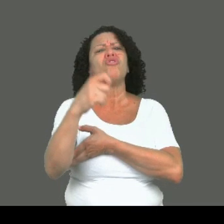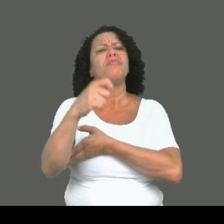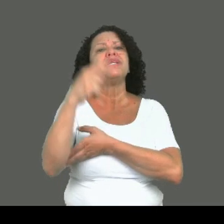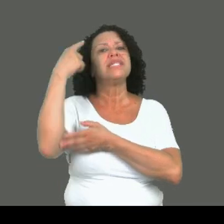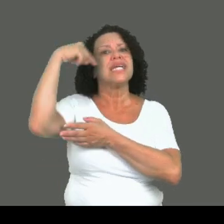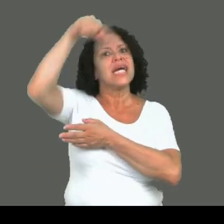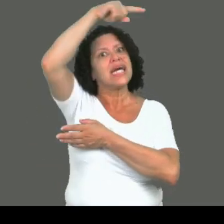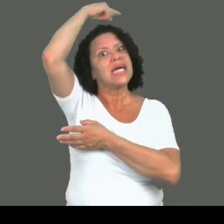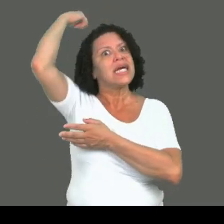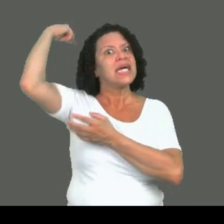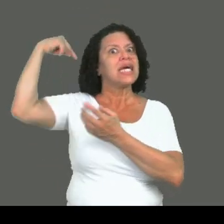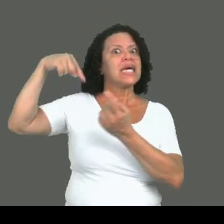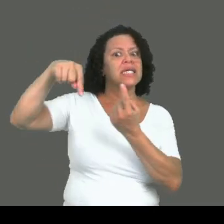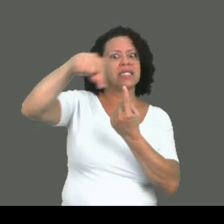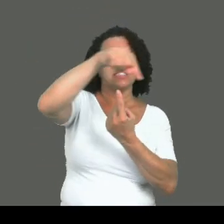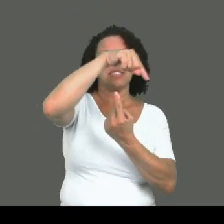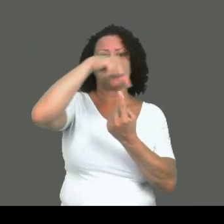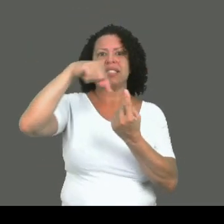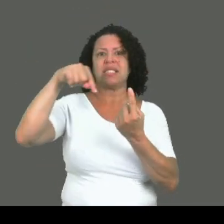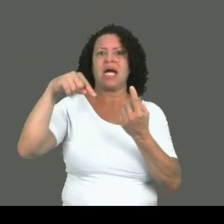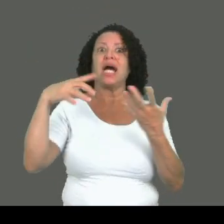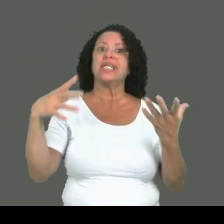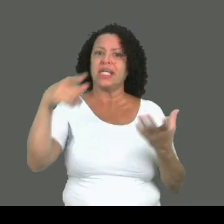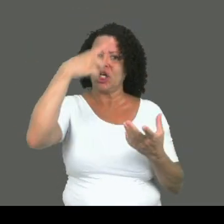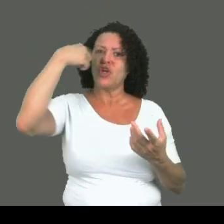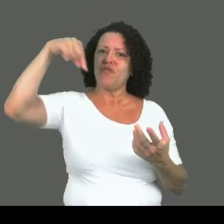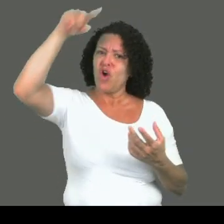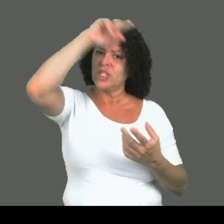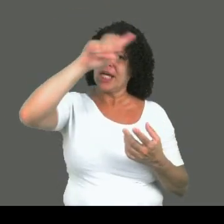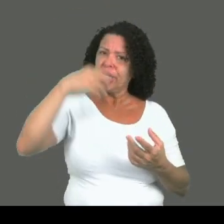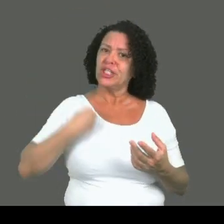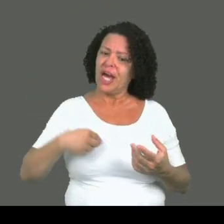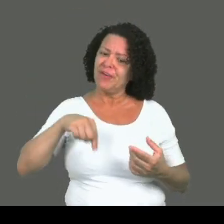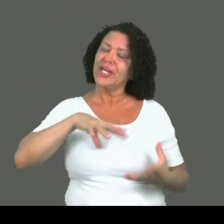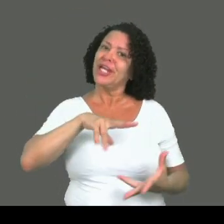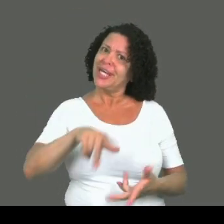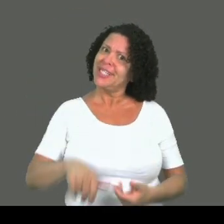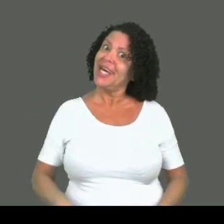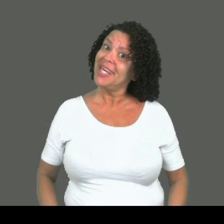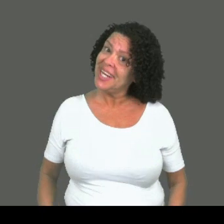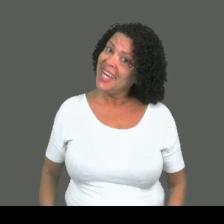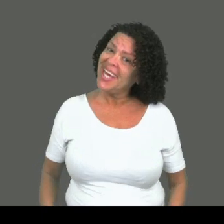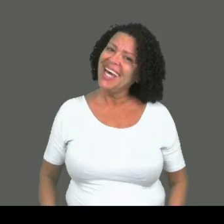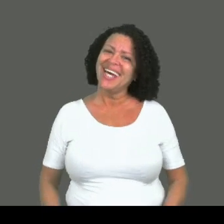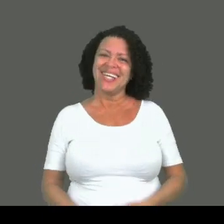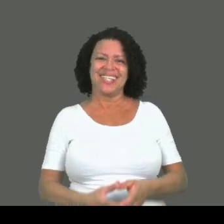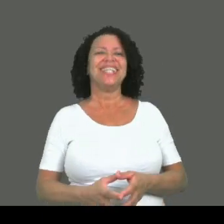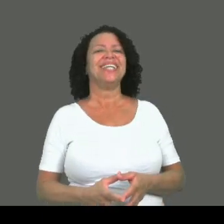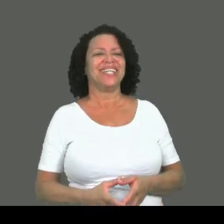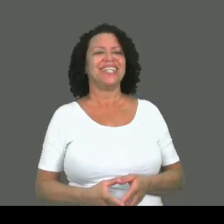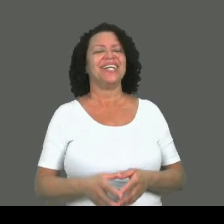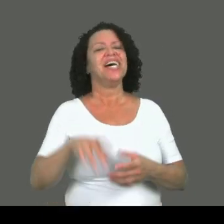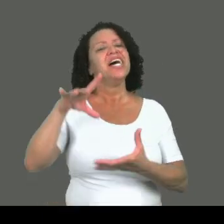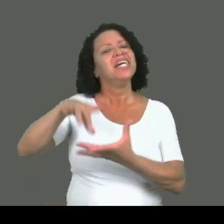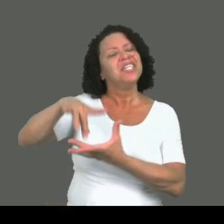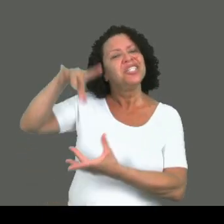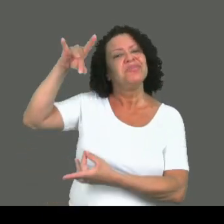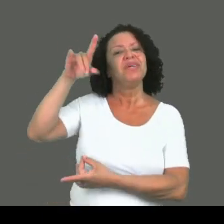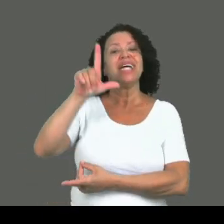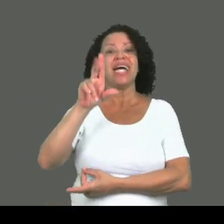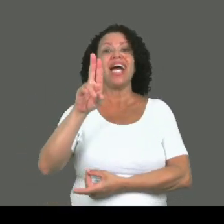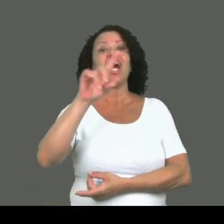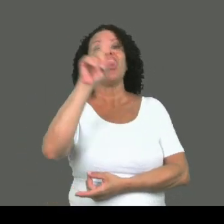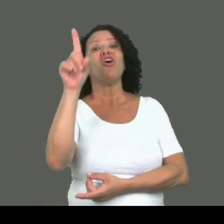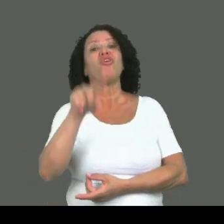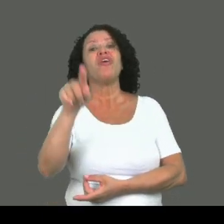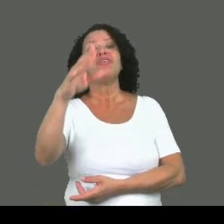santo. Aliás, se nós fôssemos, nós não estaríamos aqui na Terra, né? Ser espírito de luz é